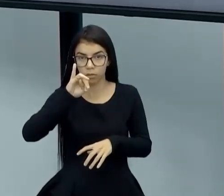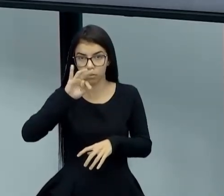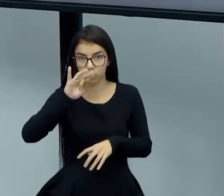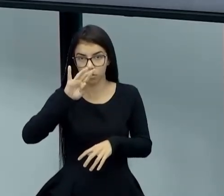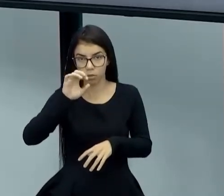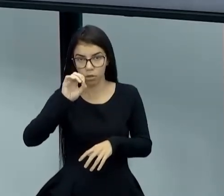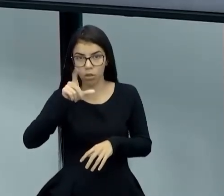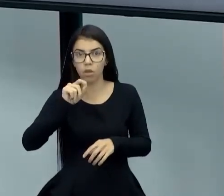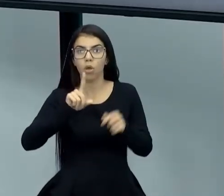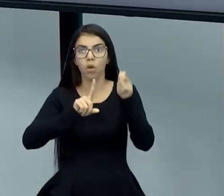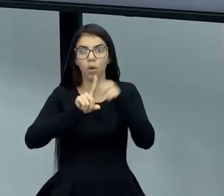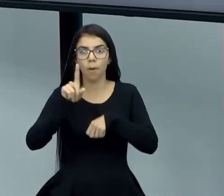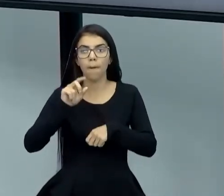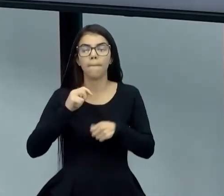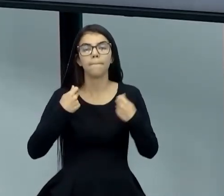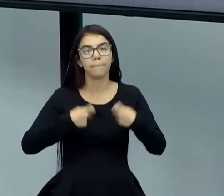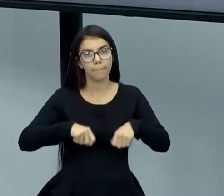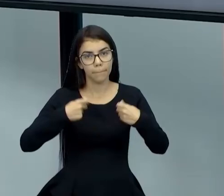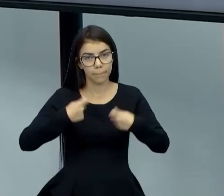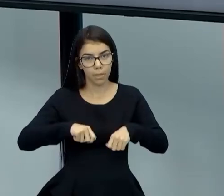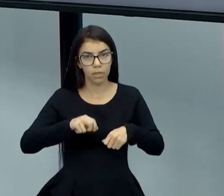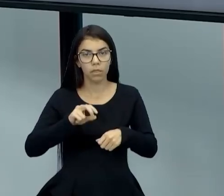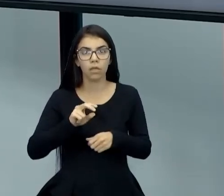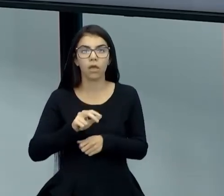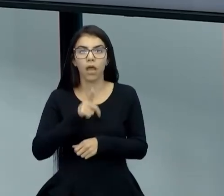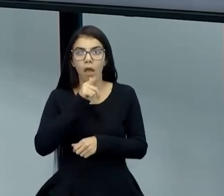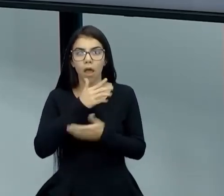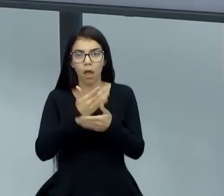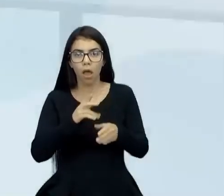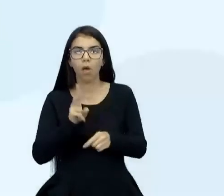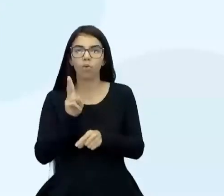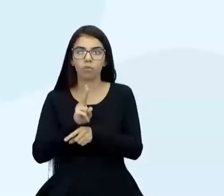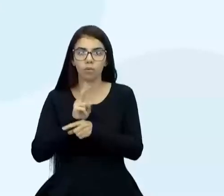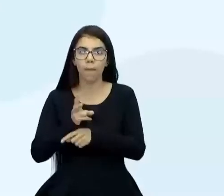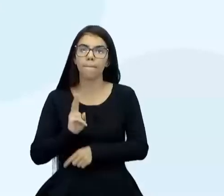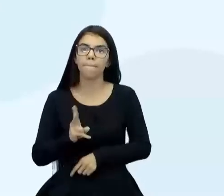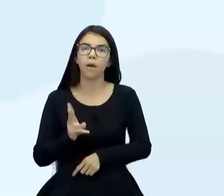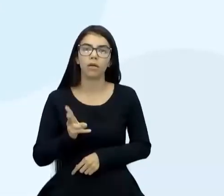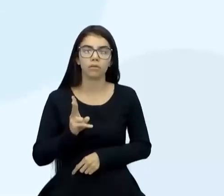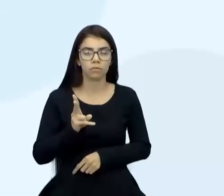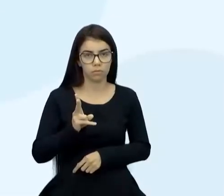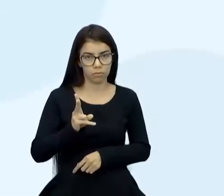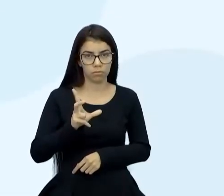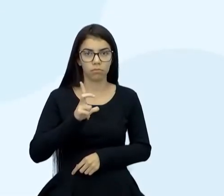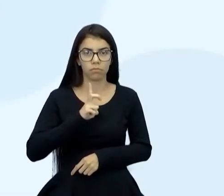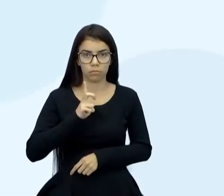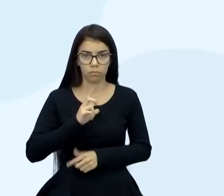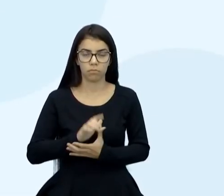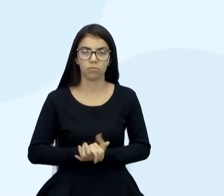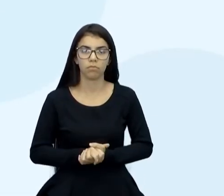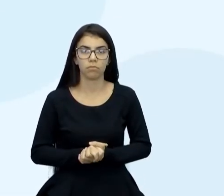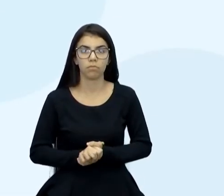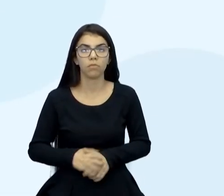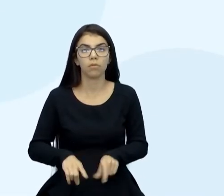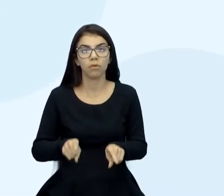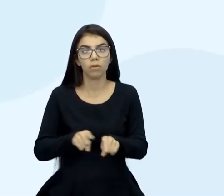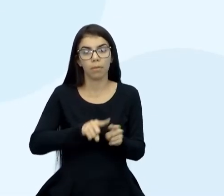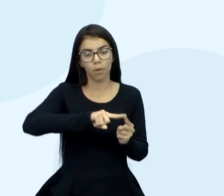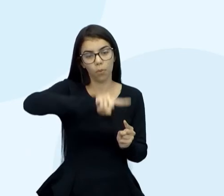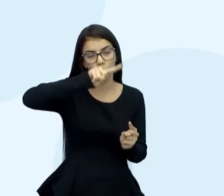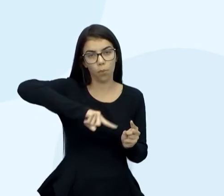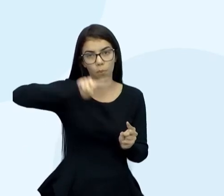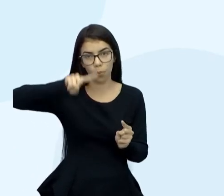precisa sim economizar a água para sempre ter. Né? E se há algum ponto de atenção representado no